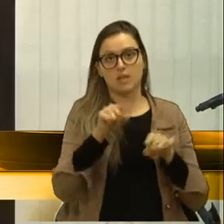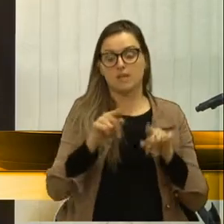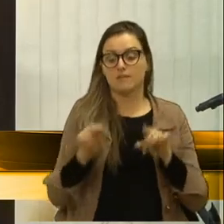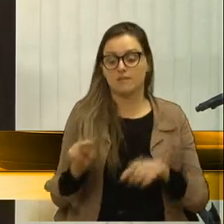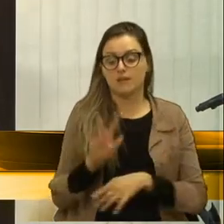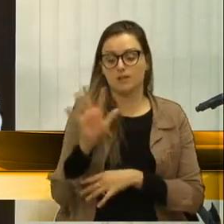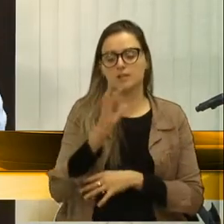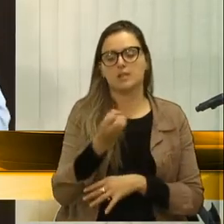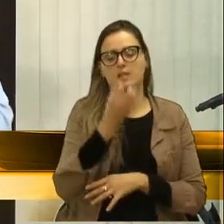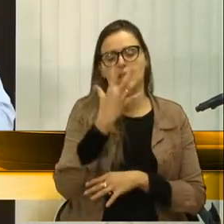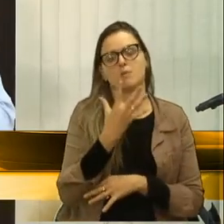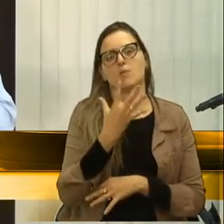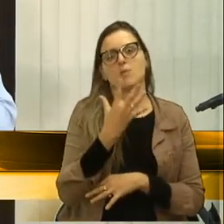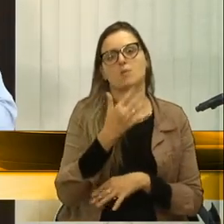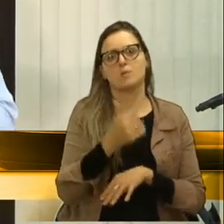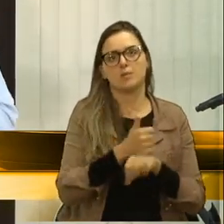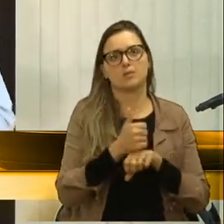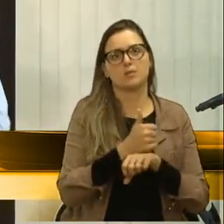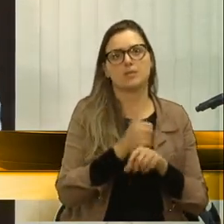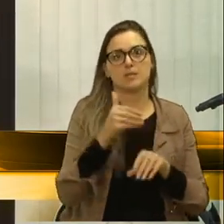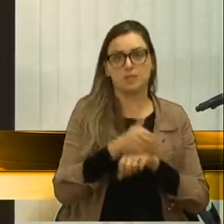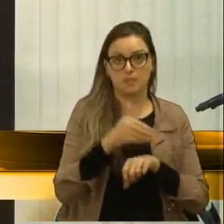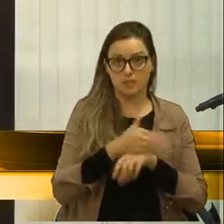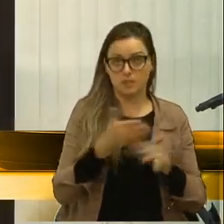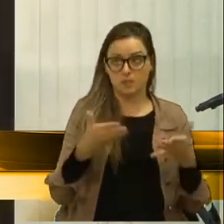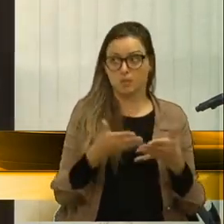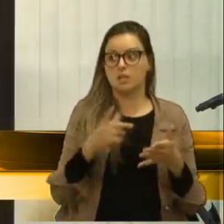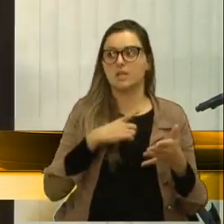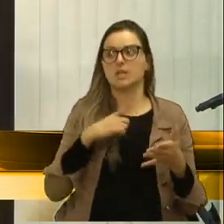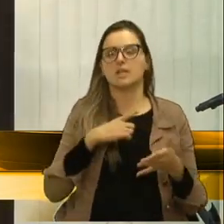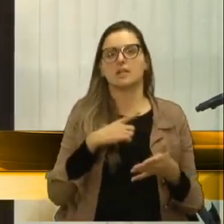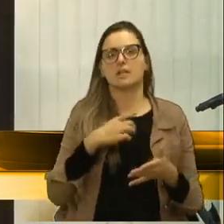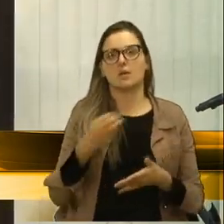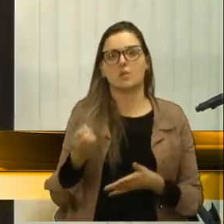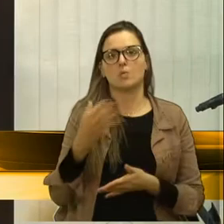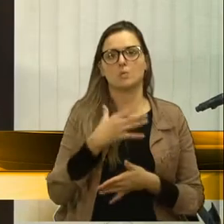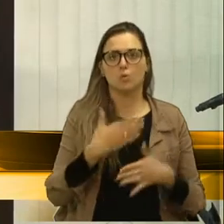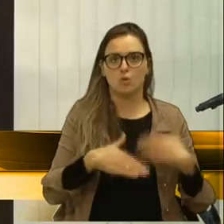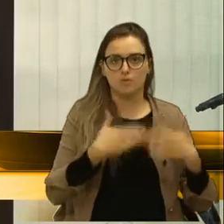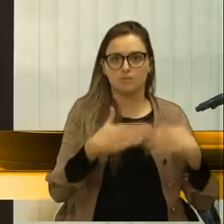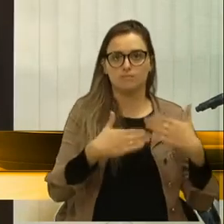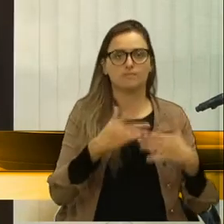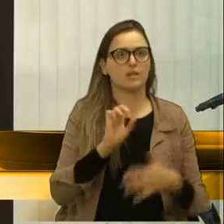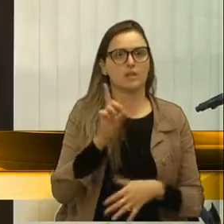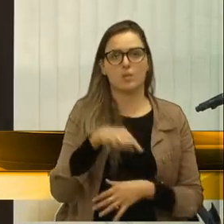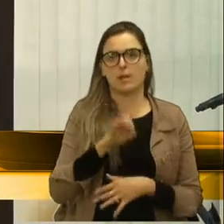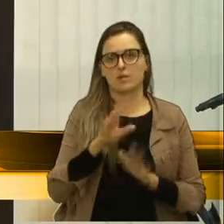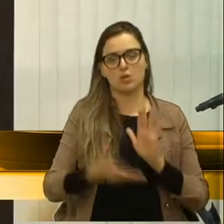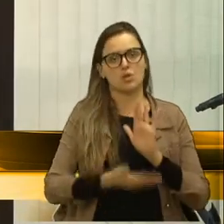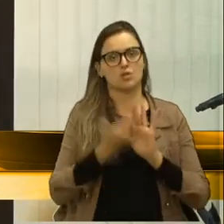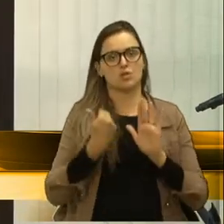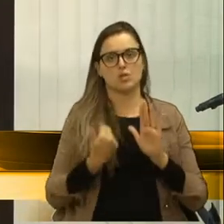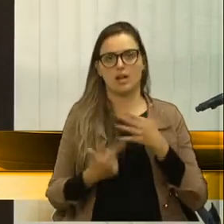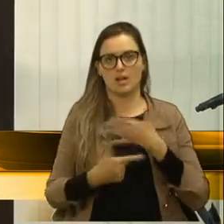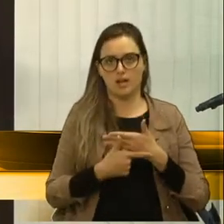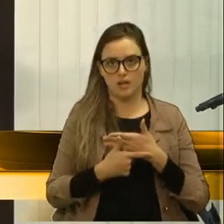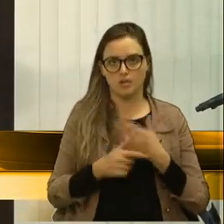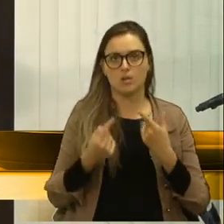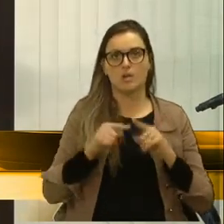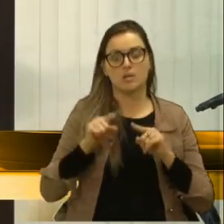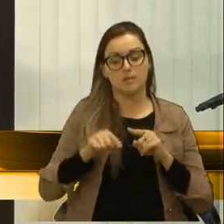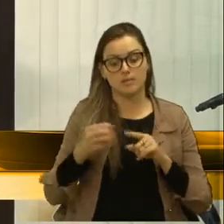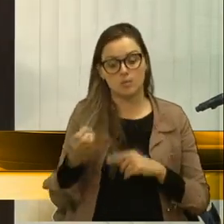profissionais que integram essa equipe da Câmara e de dar a eles uma utilidade maior, porque não é só extinguir, mas é, num outro